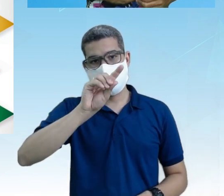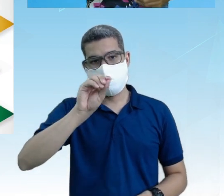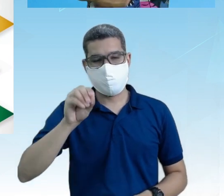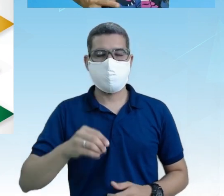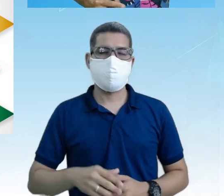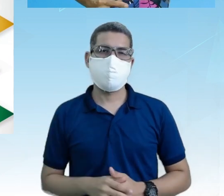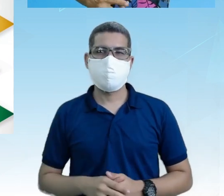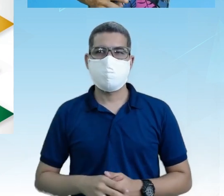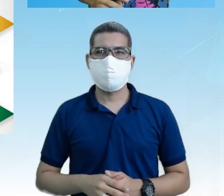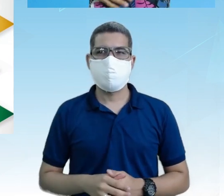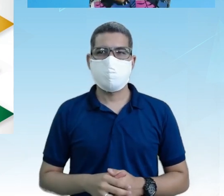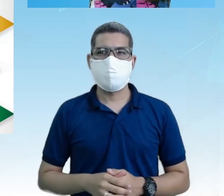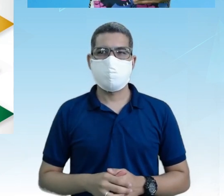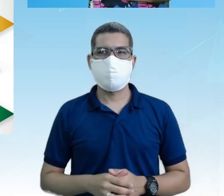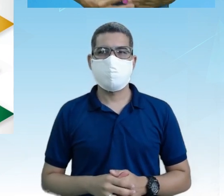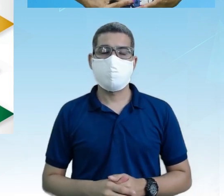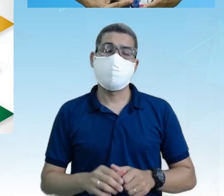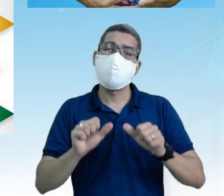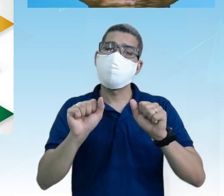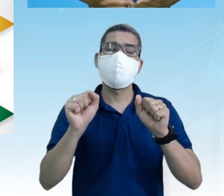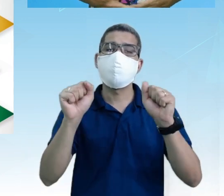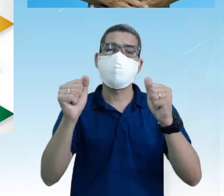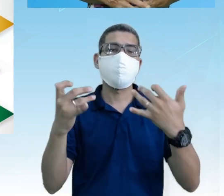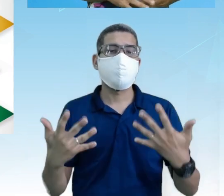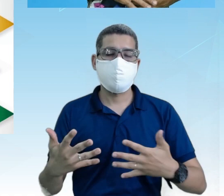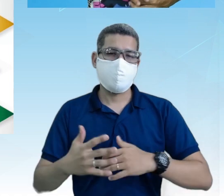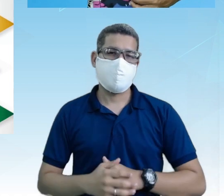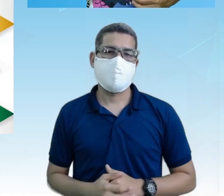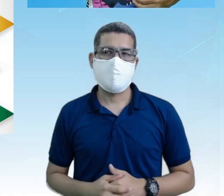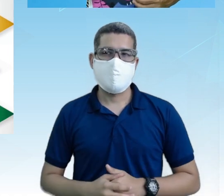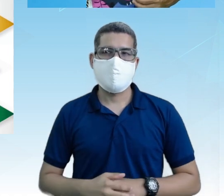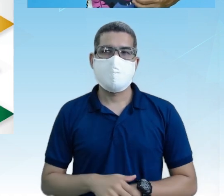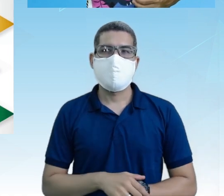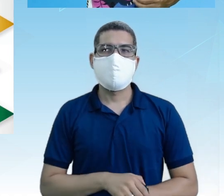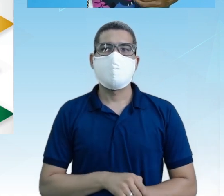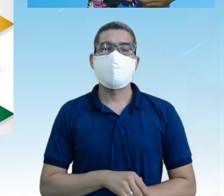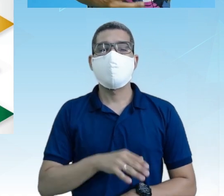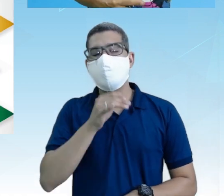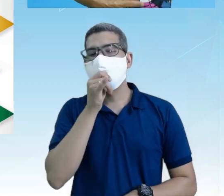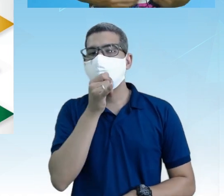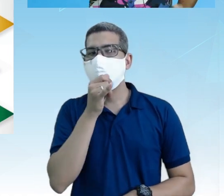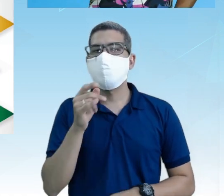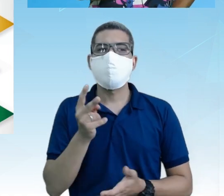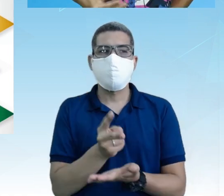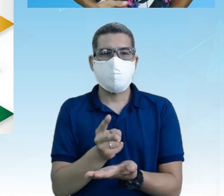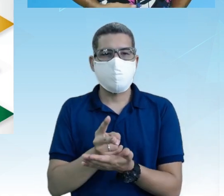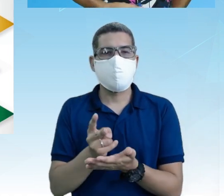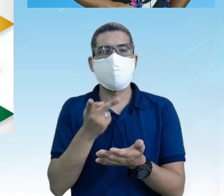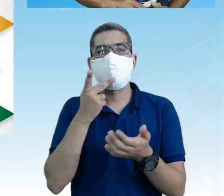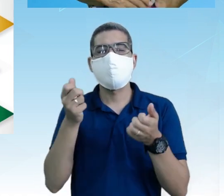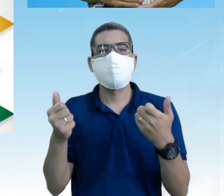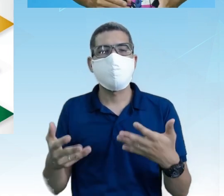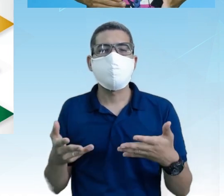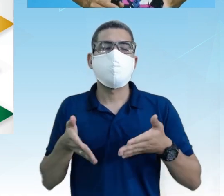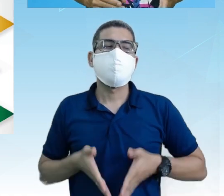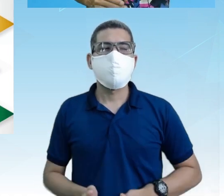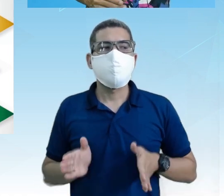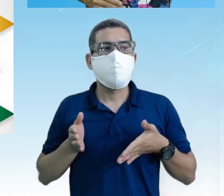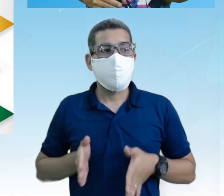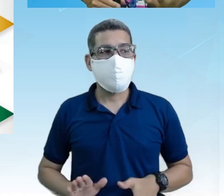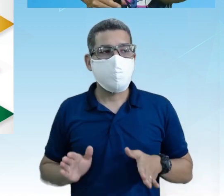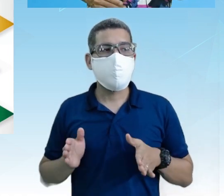E aí a gente pode falar o seguinte, que toda vez quando se fala de reprodução, se entende